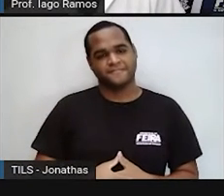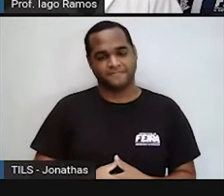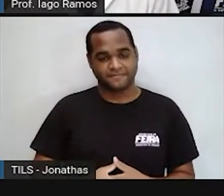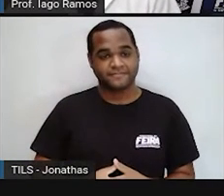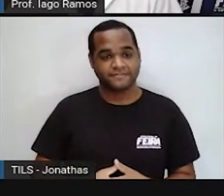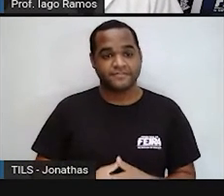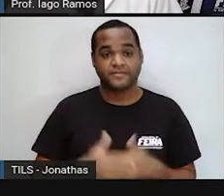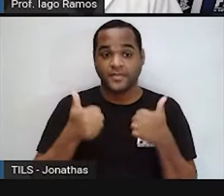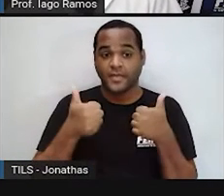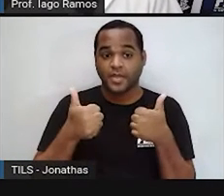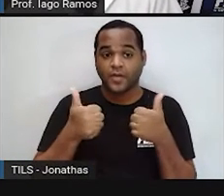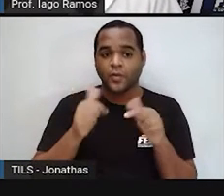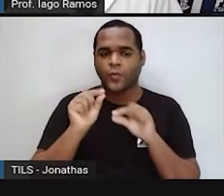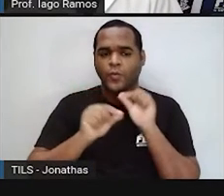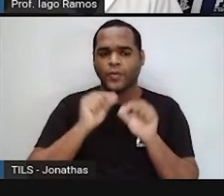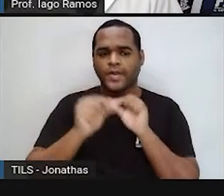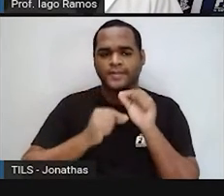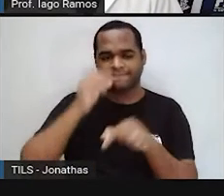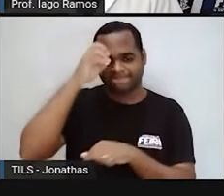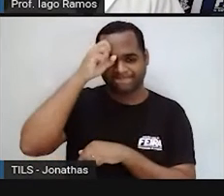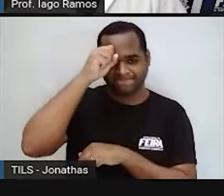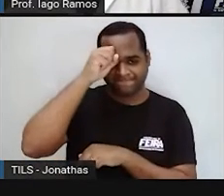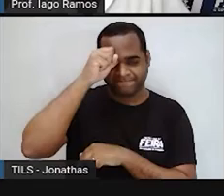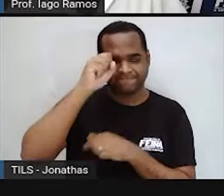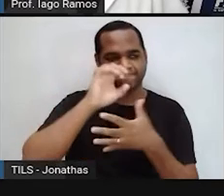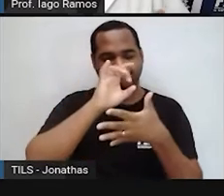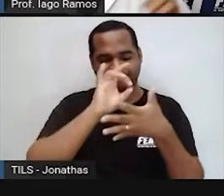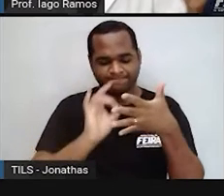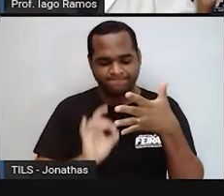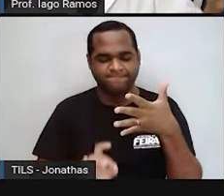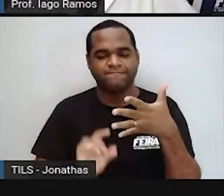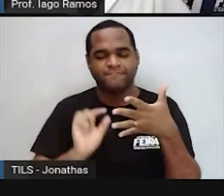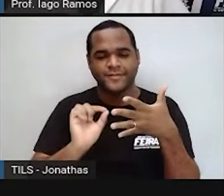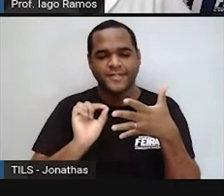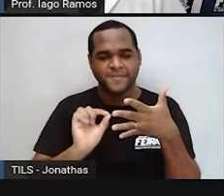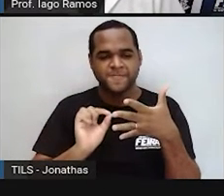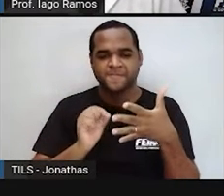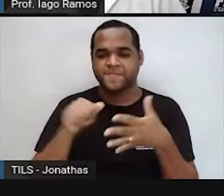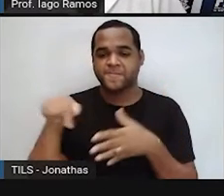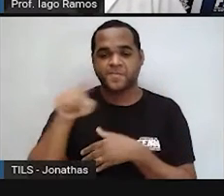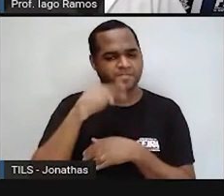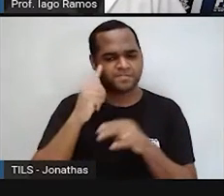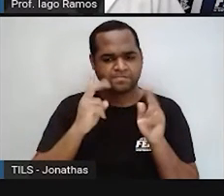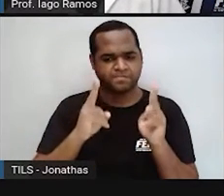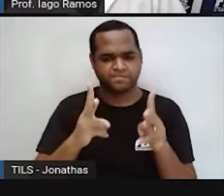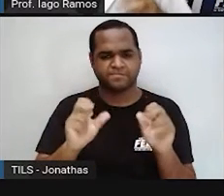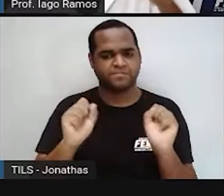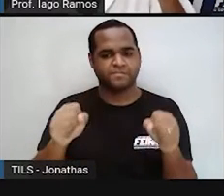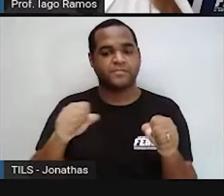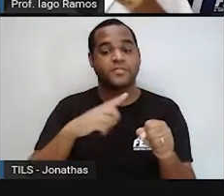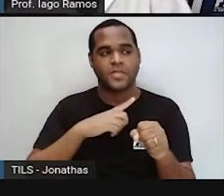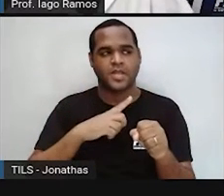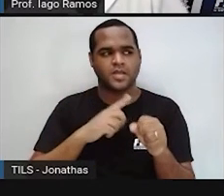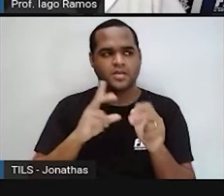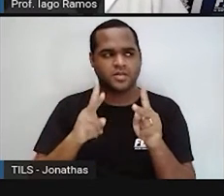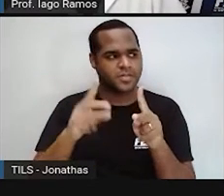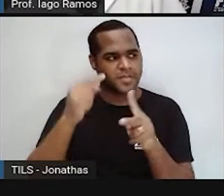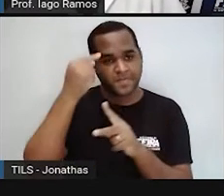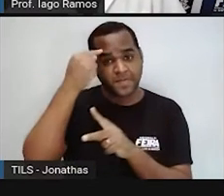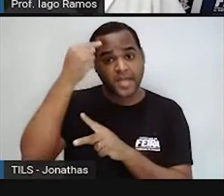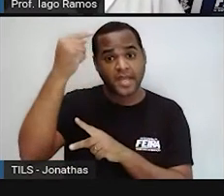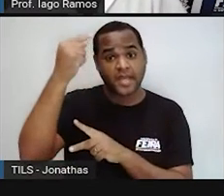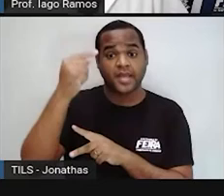bom e o que é que a gente vai aprender nessa aula com a gente ainda vai continuar certo naquela